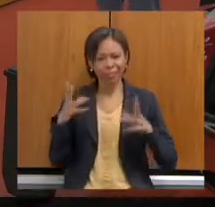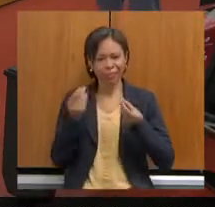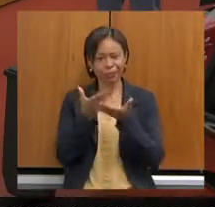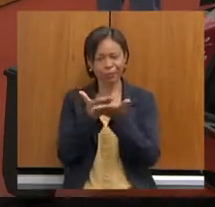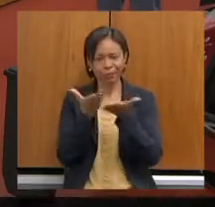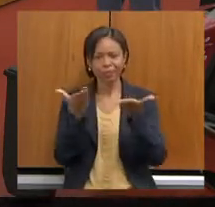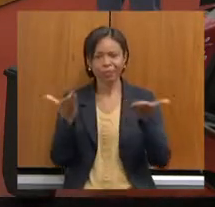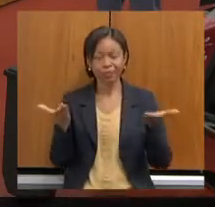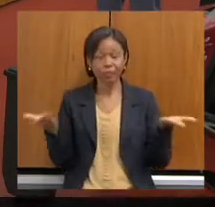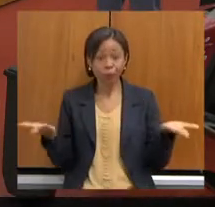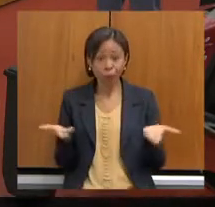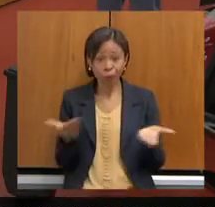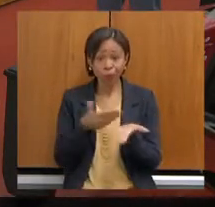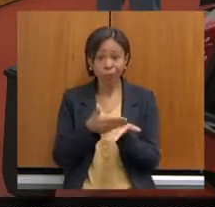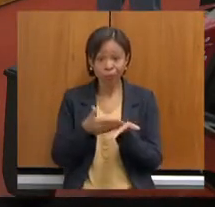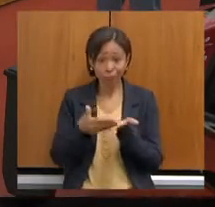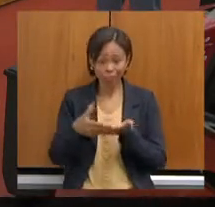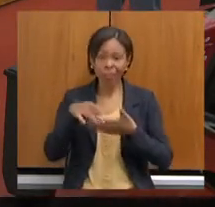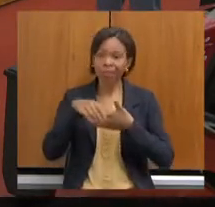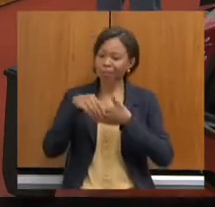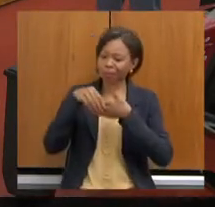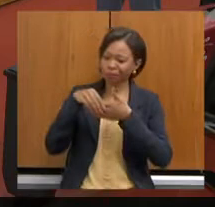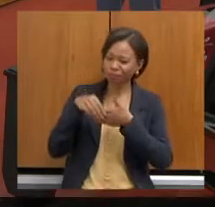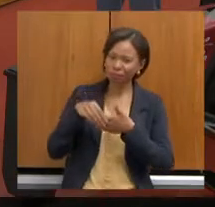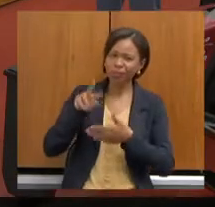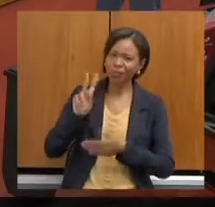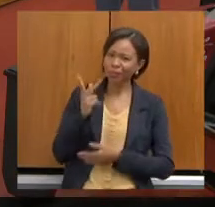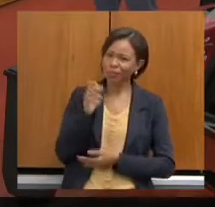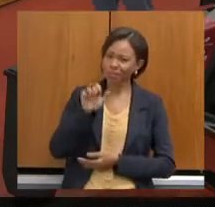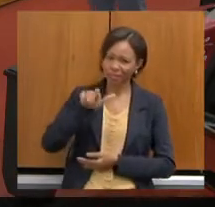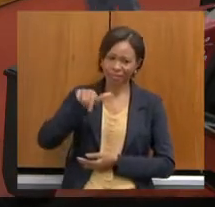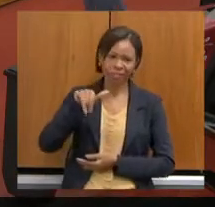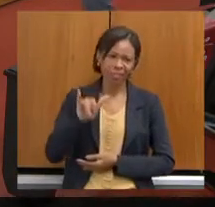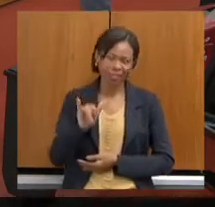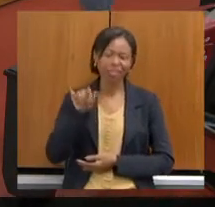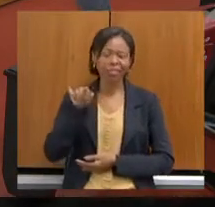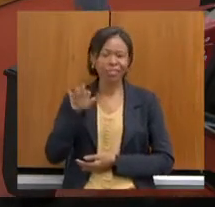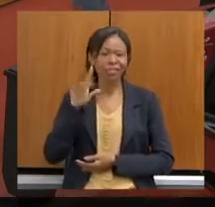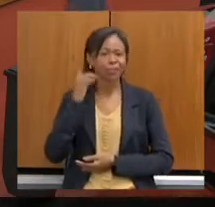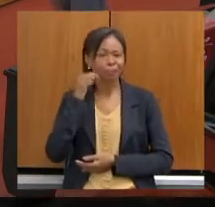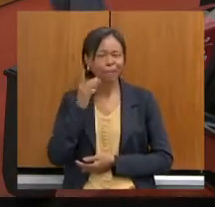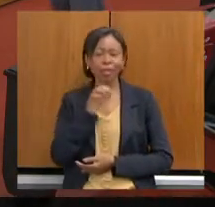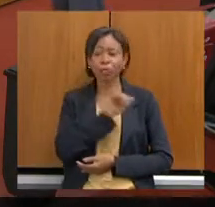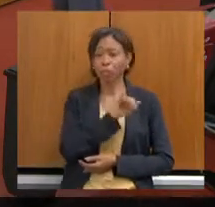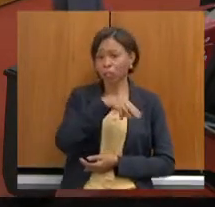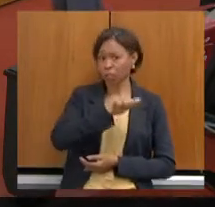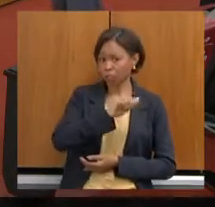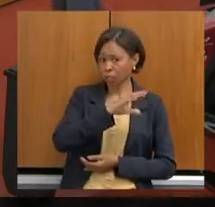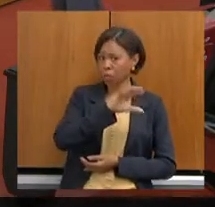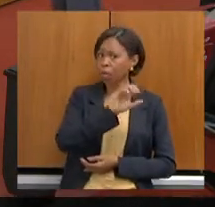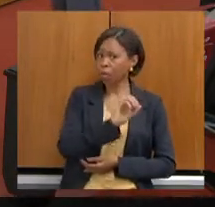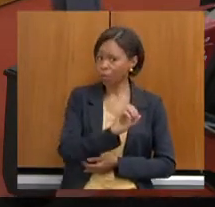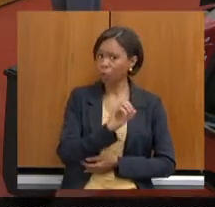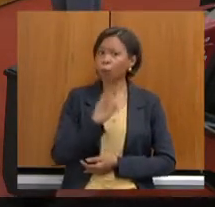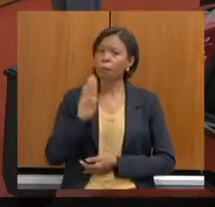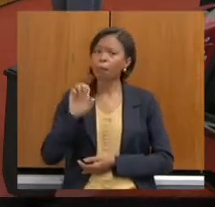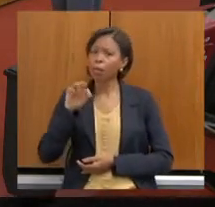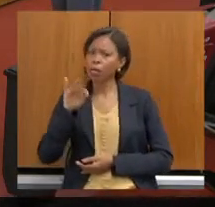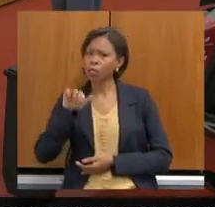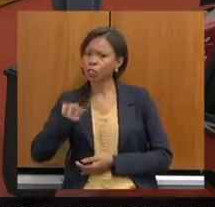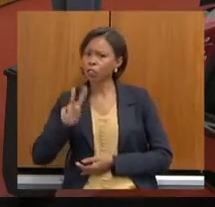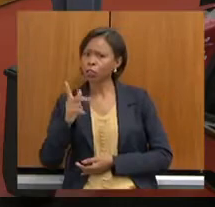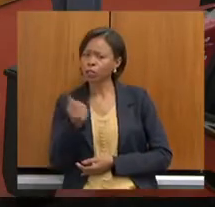eu quero começar cumprimentar o deputado ele grilo Deputado nas Franco Deputado Betinho